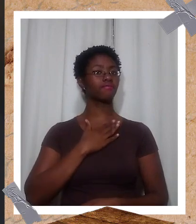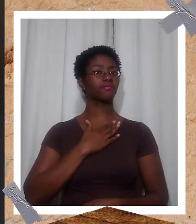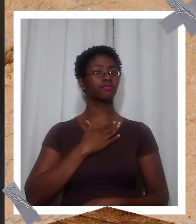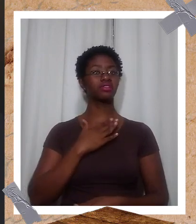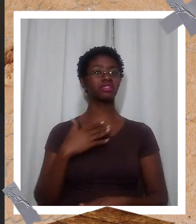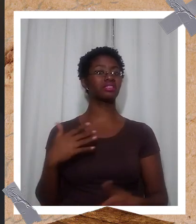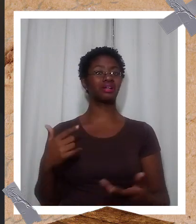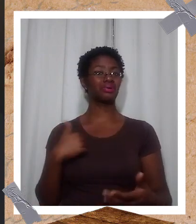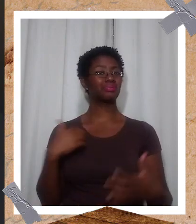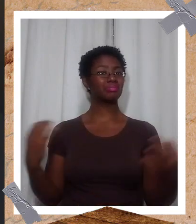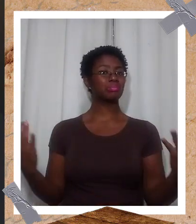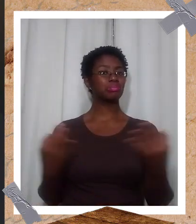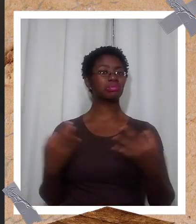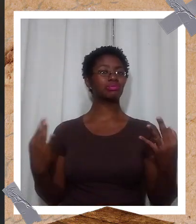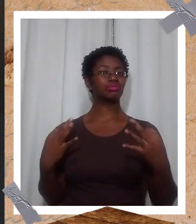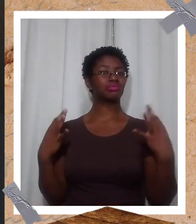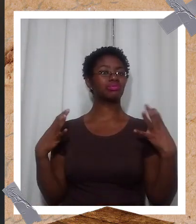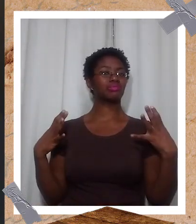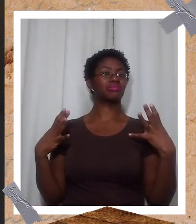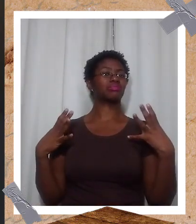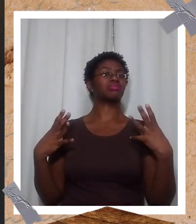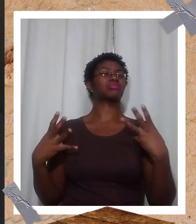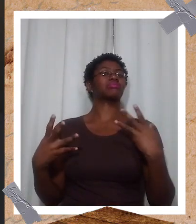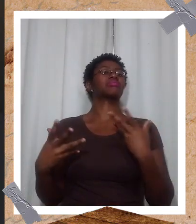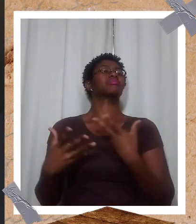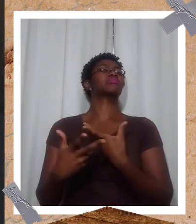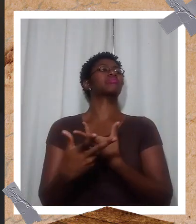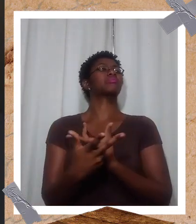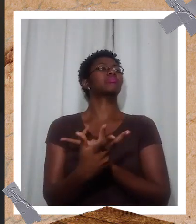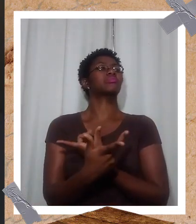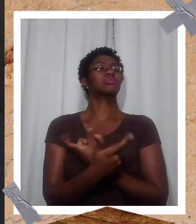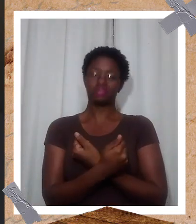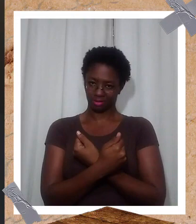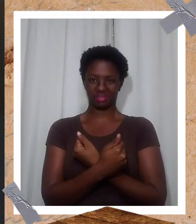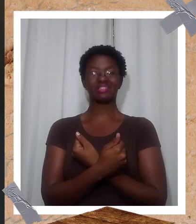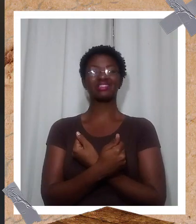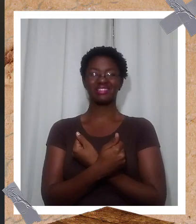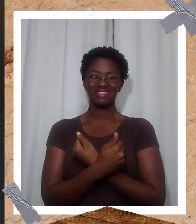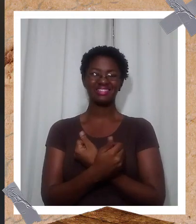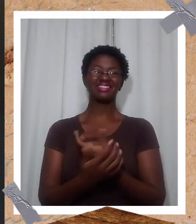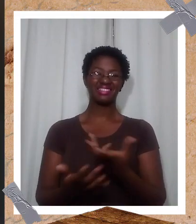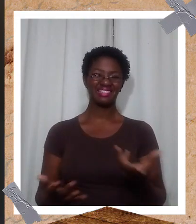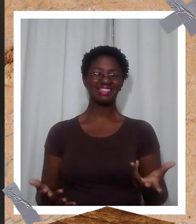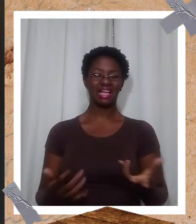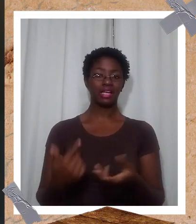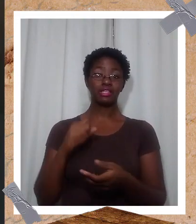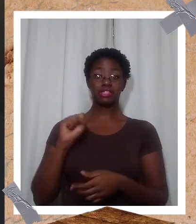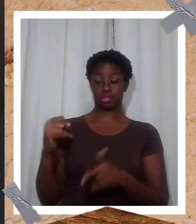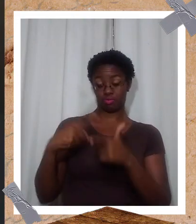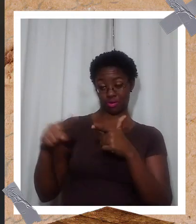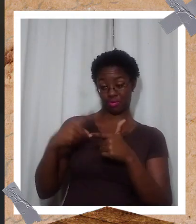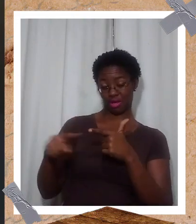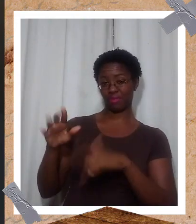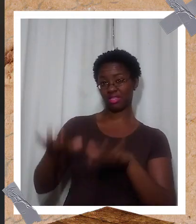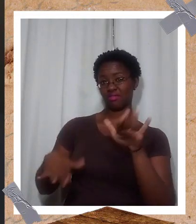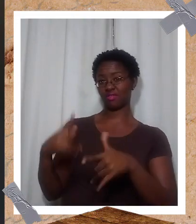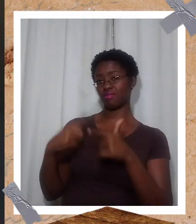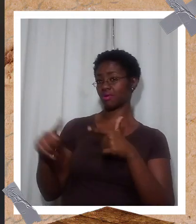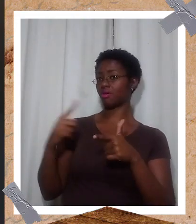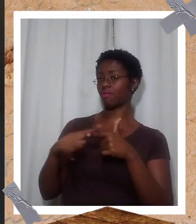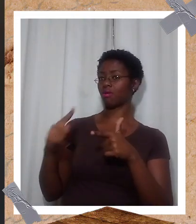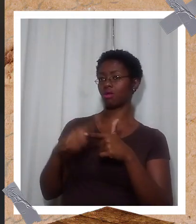o meu dia se tornava assim incrível. Se eu tinha algum problema, digamos que de